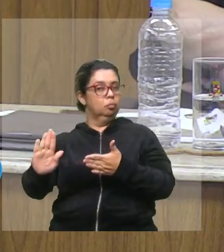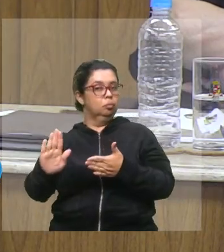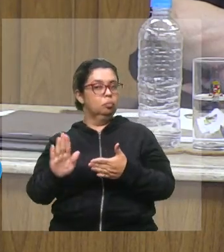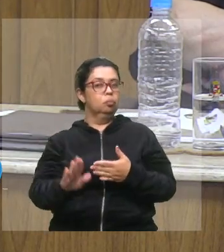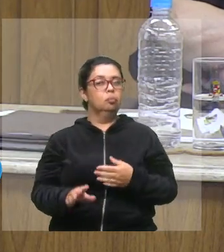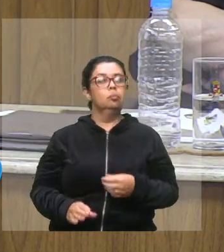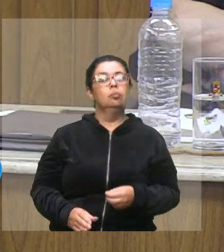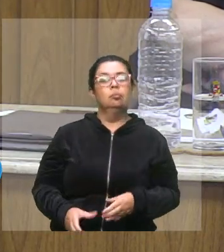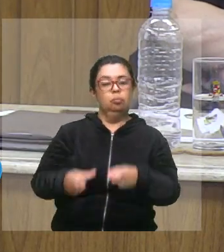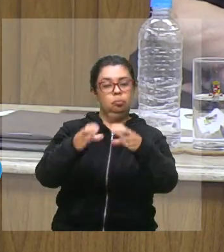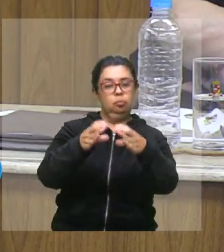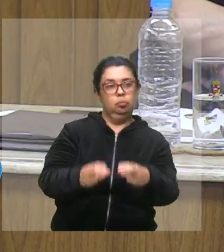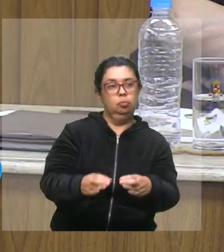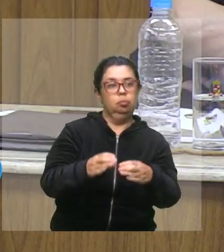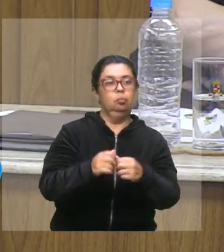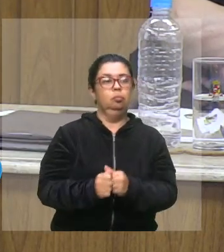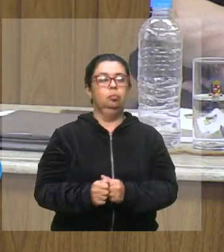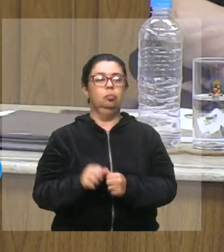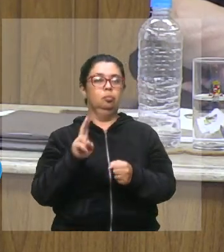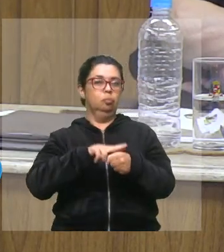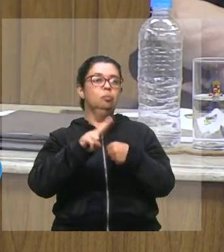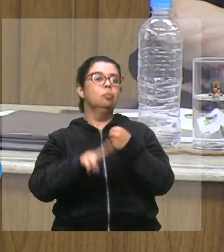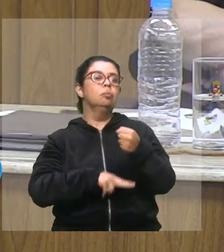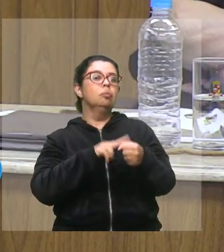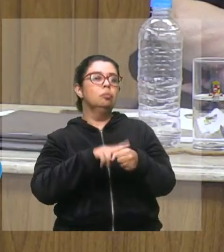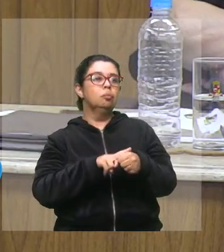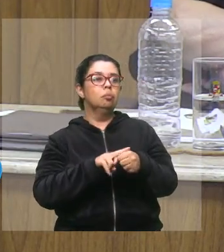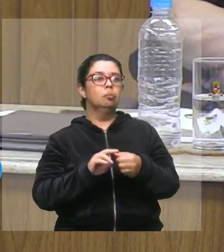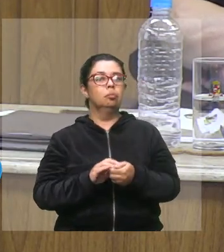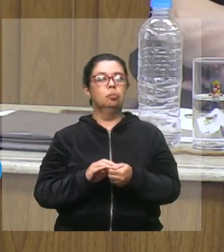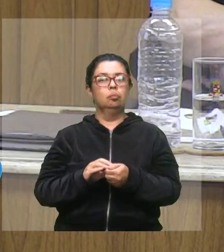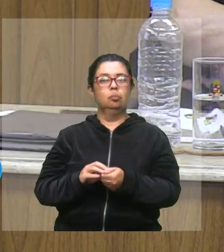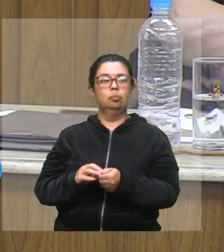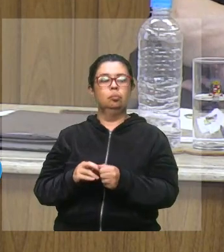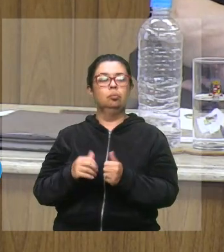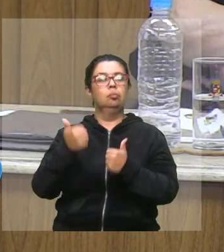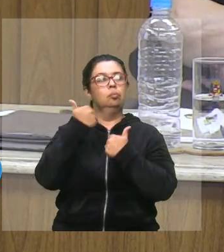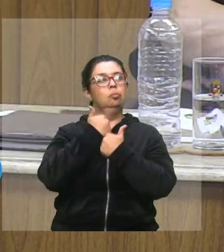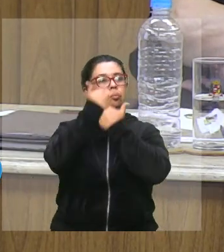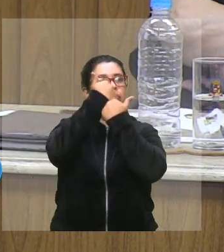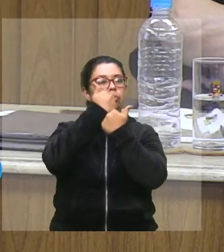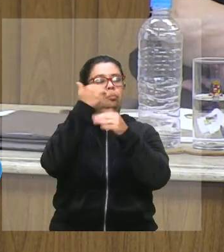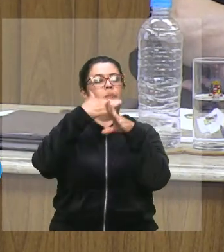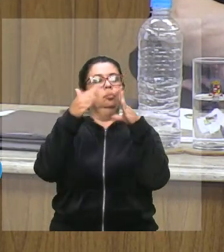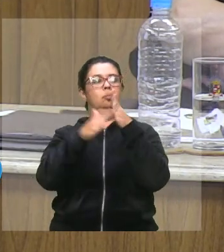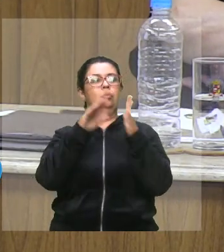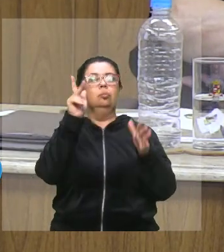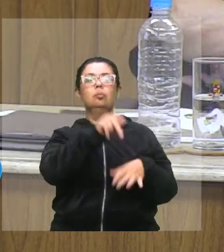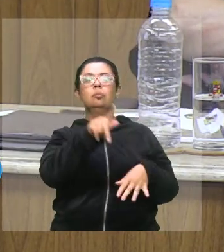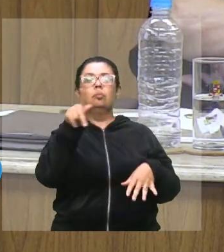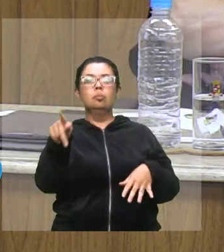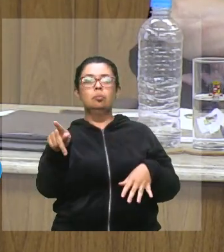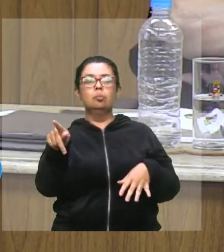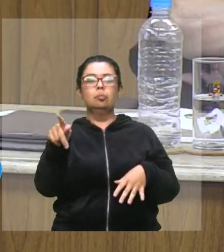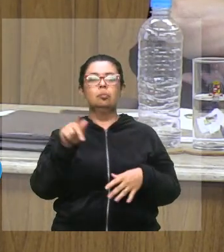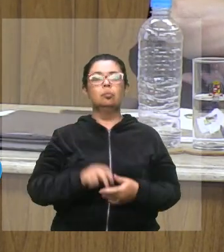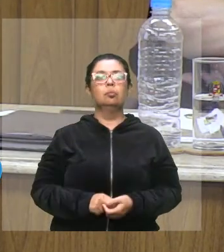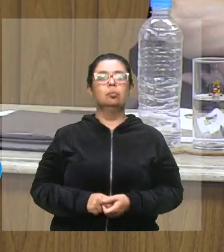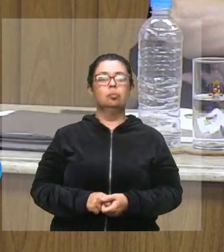sai ali da academia com o apoio de todos os professores, da área acadêmica, é extremamente